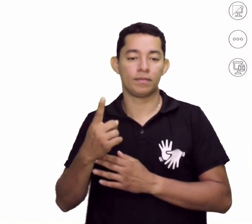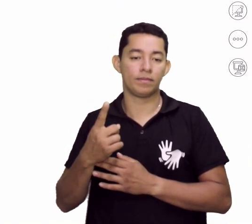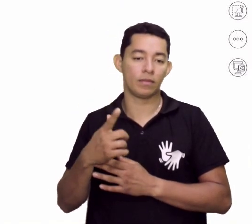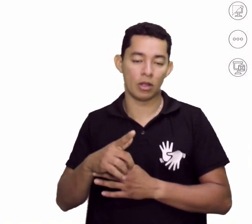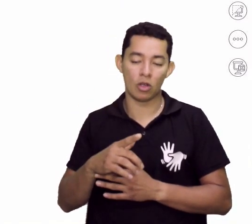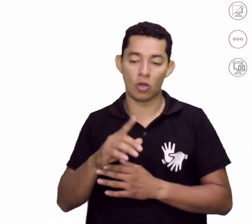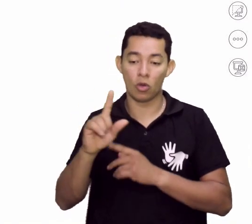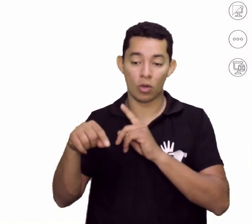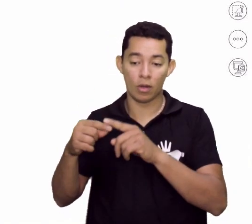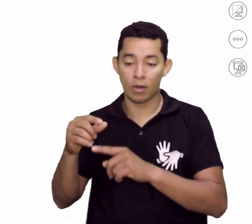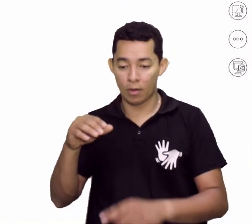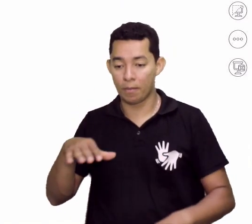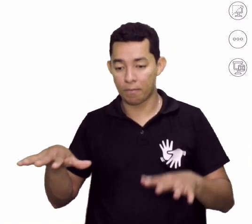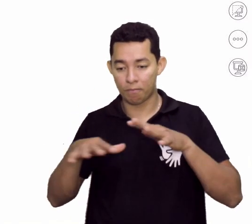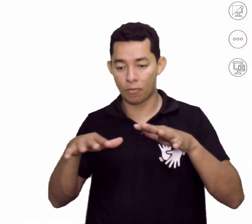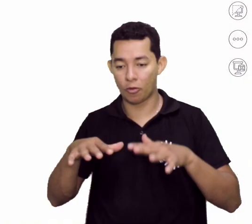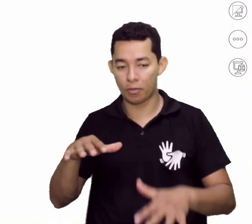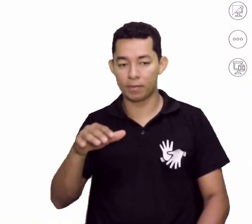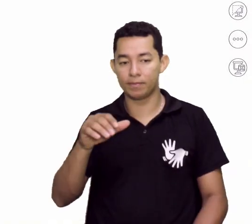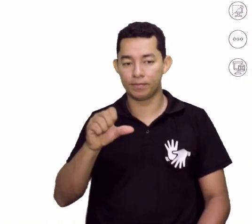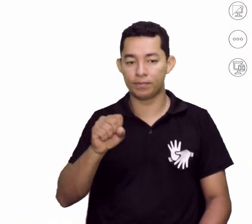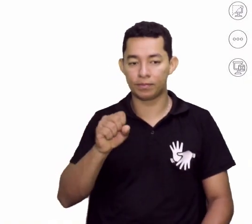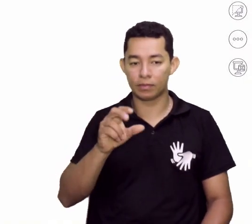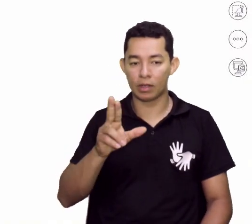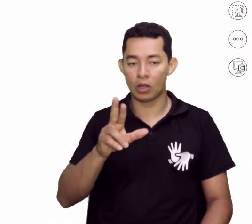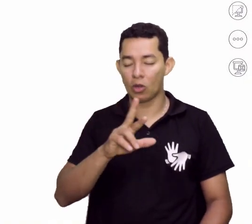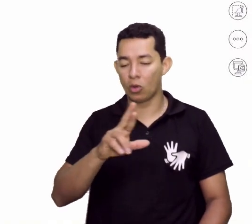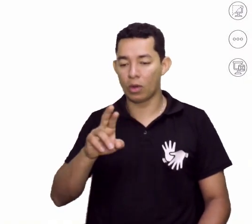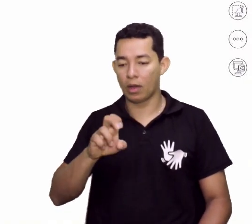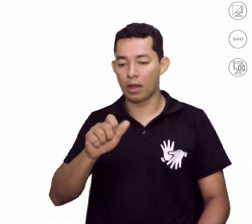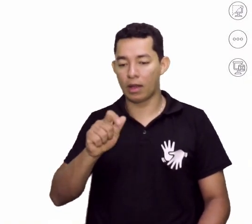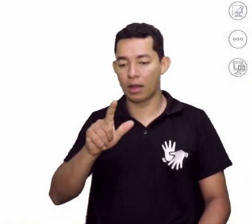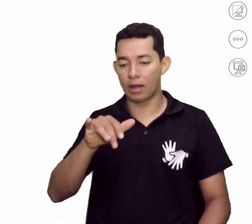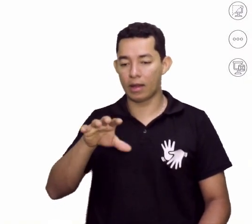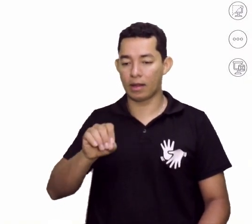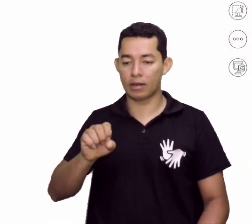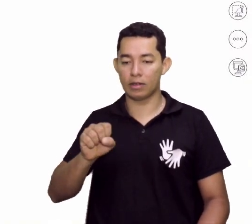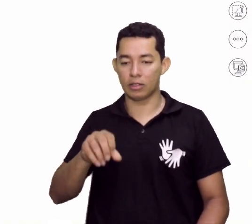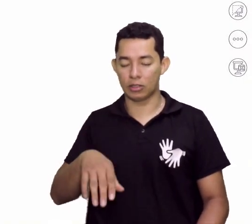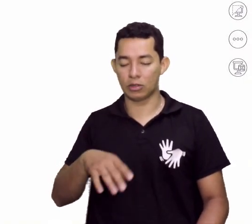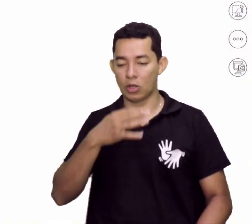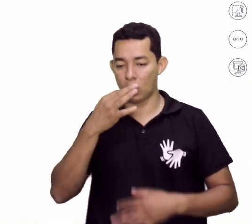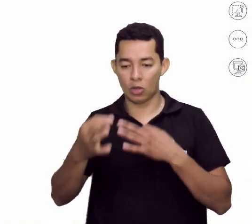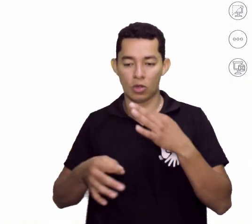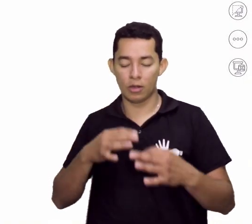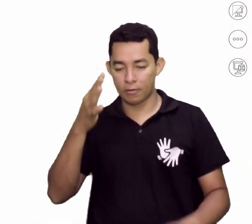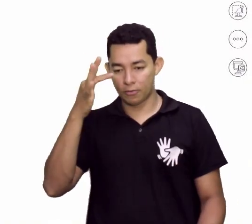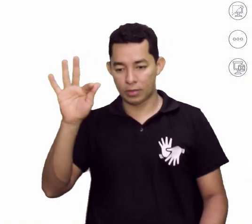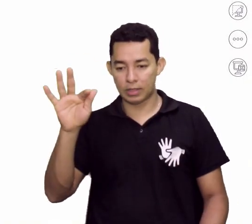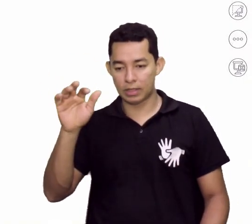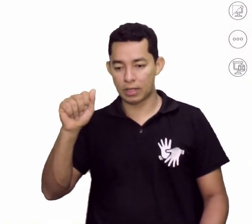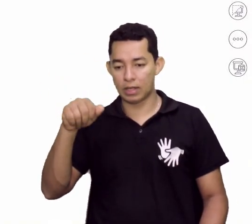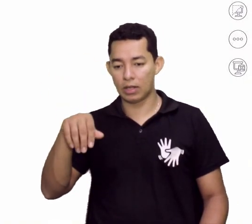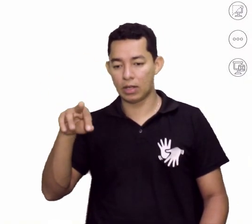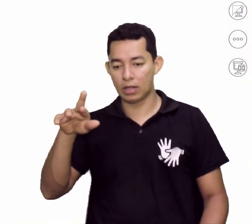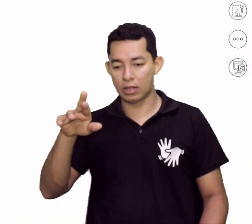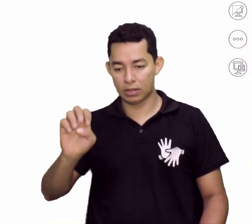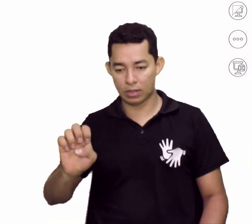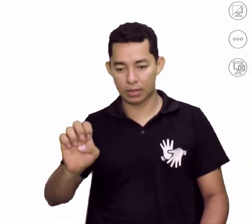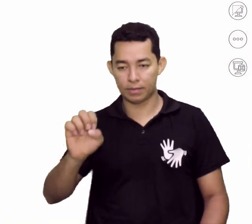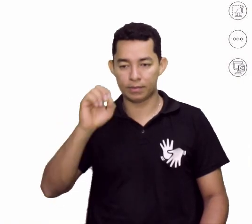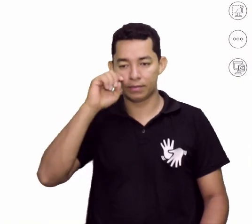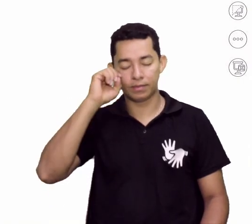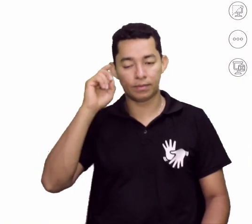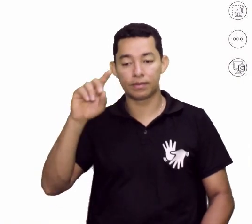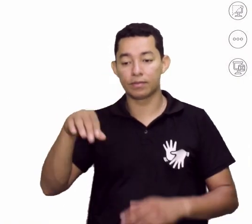o surrealismo, foi liderado pelo poeta e crítico francês André Breton, que se refere a